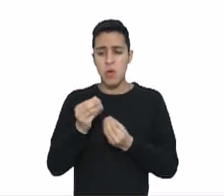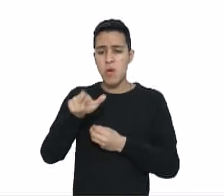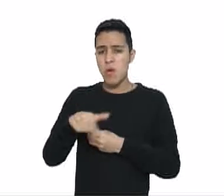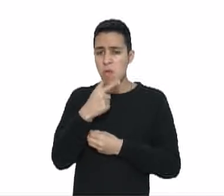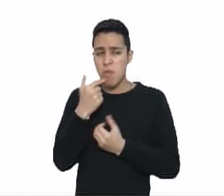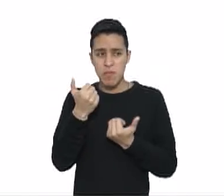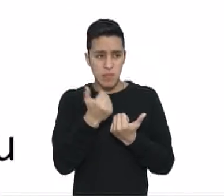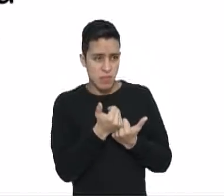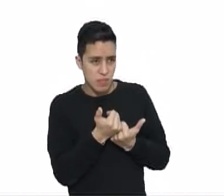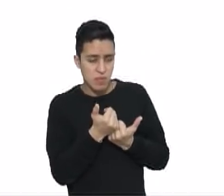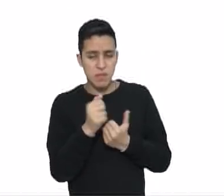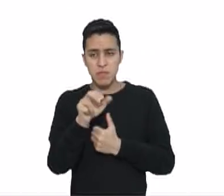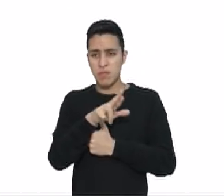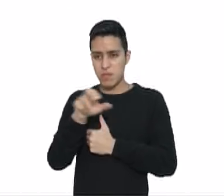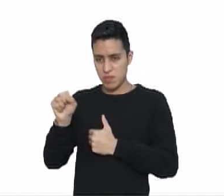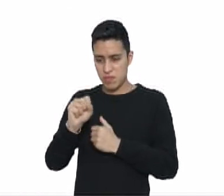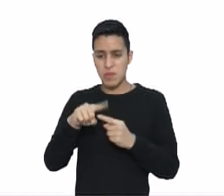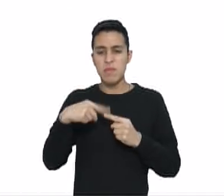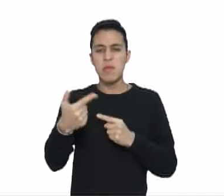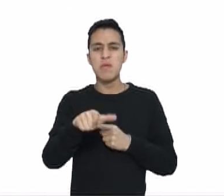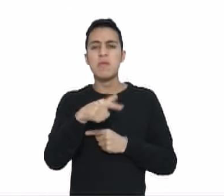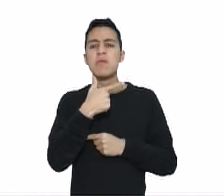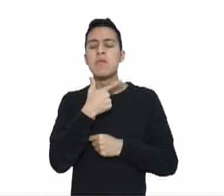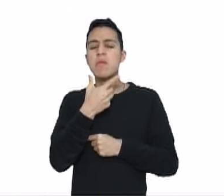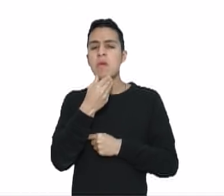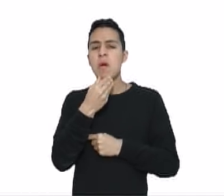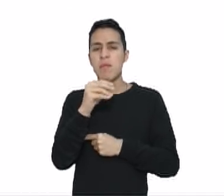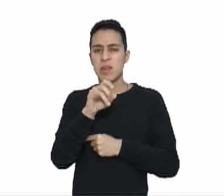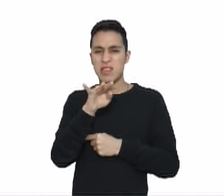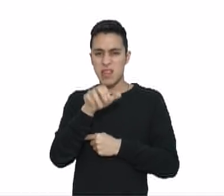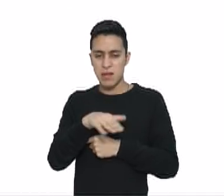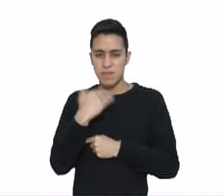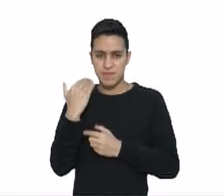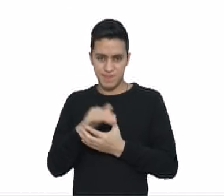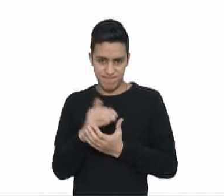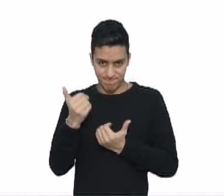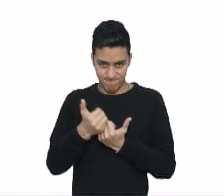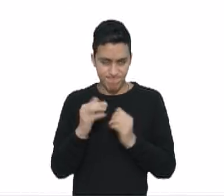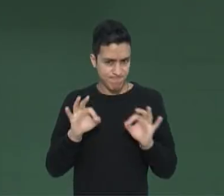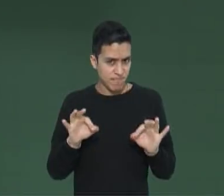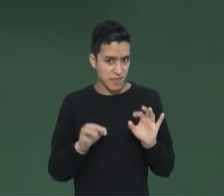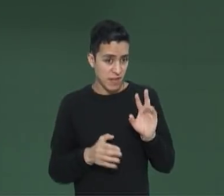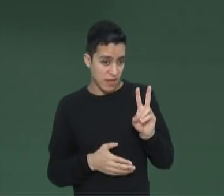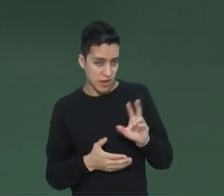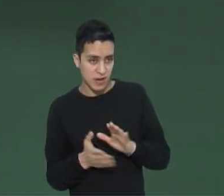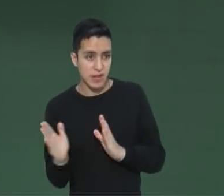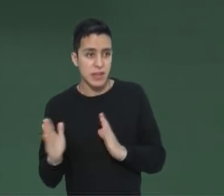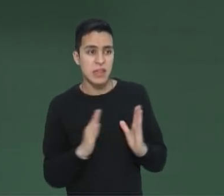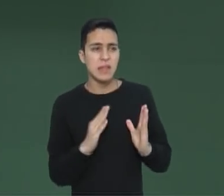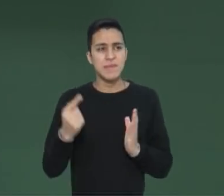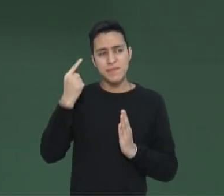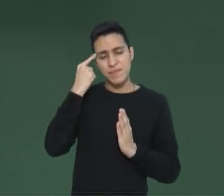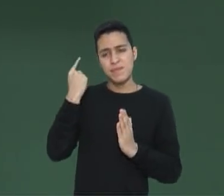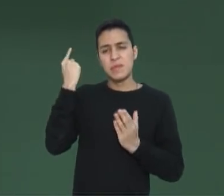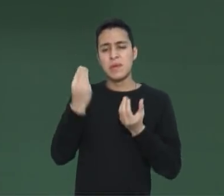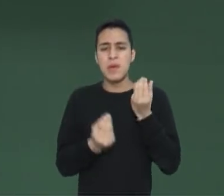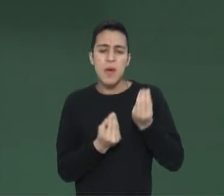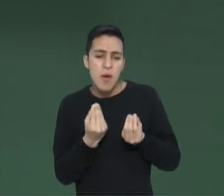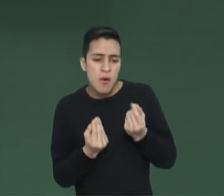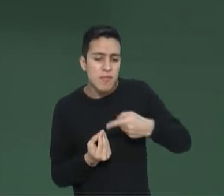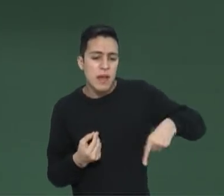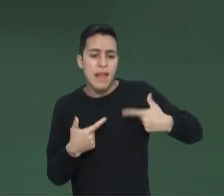é verdadeiro. Ok? Vamos lá, na aula de hoje a ideia é pensarmos em como a Guerra